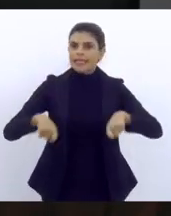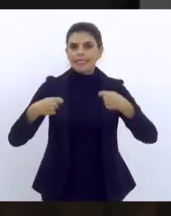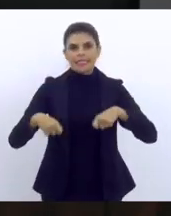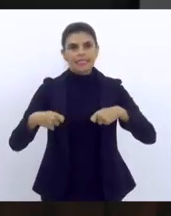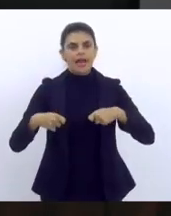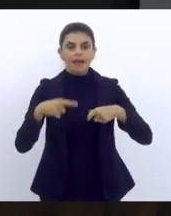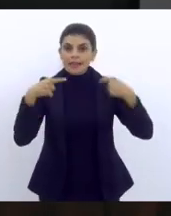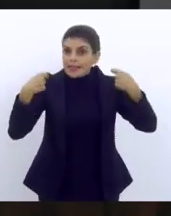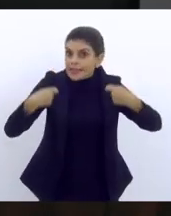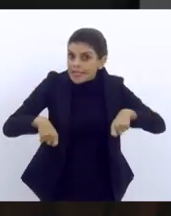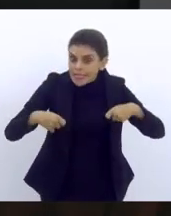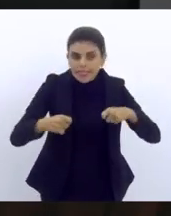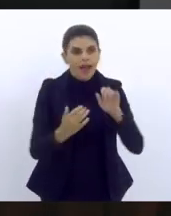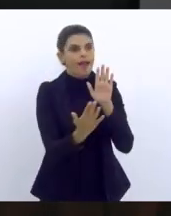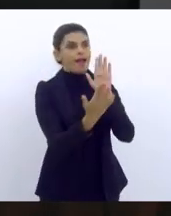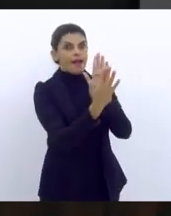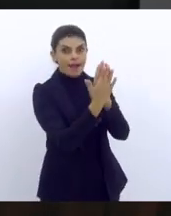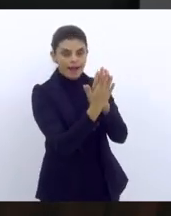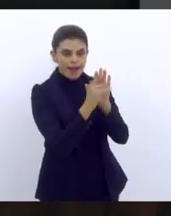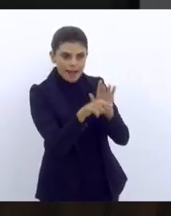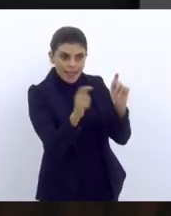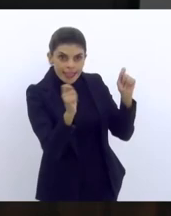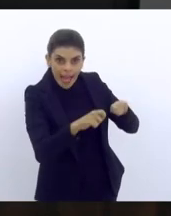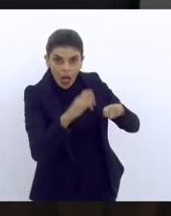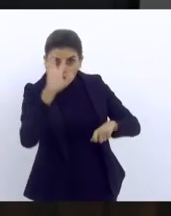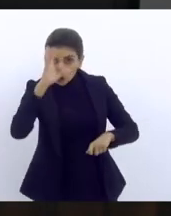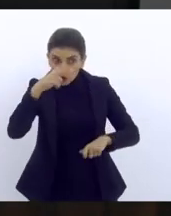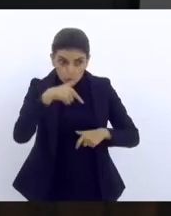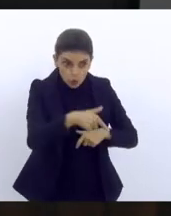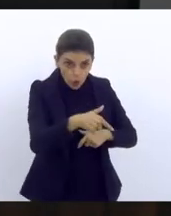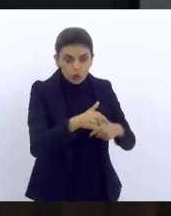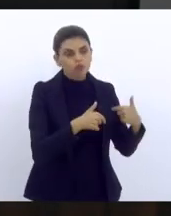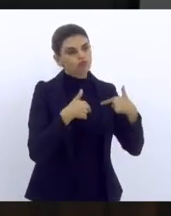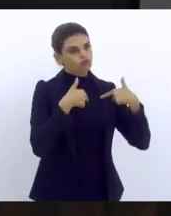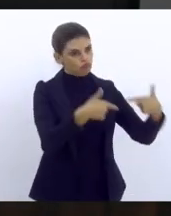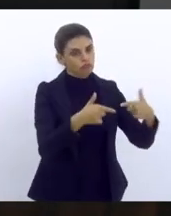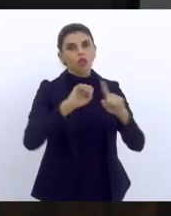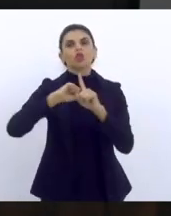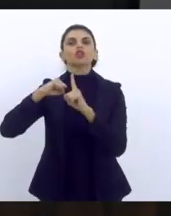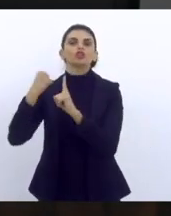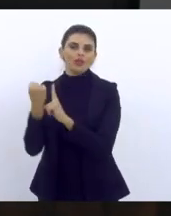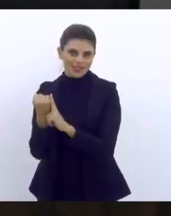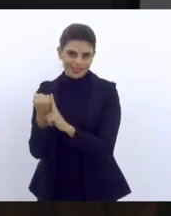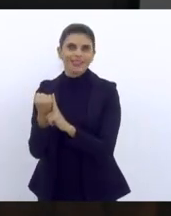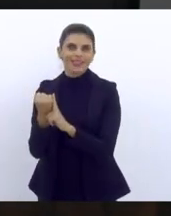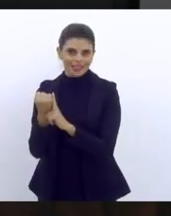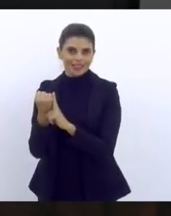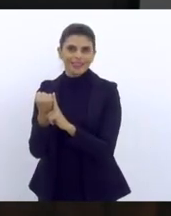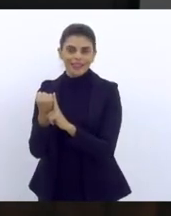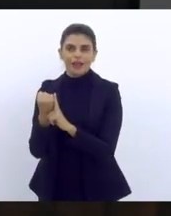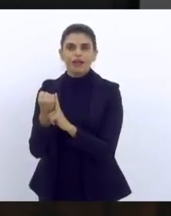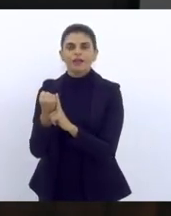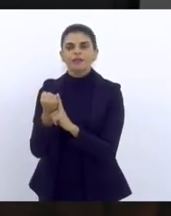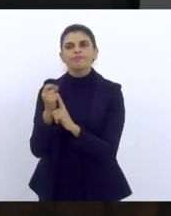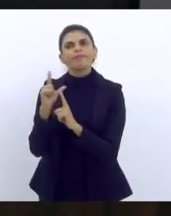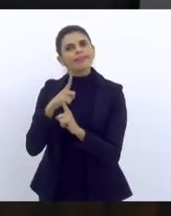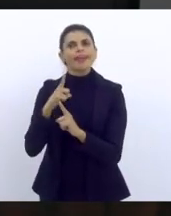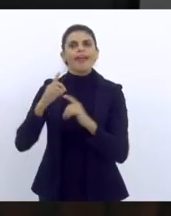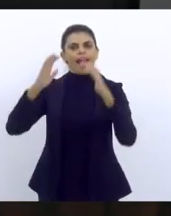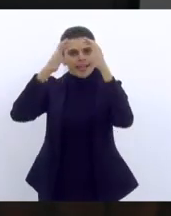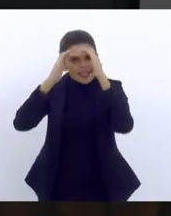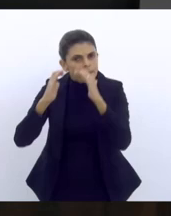daquela necessidade, procurar a solução e entregar para a sociedade um respeito,